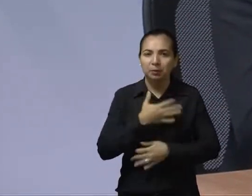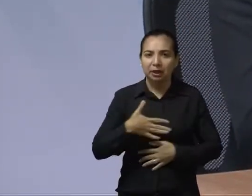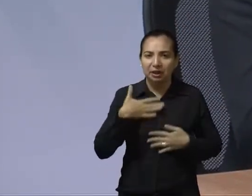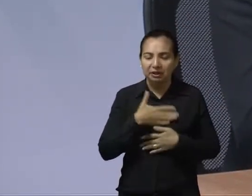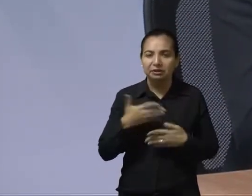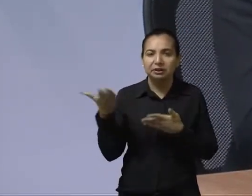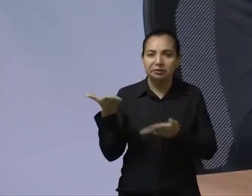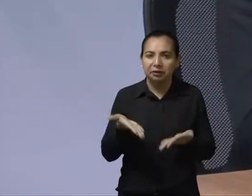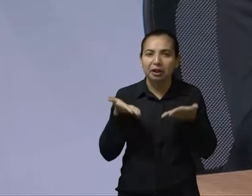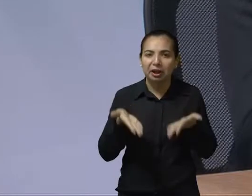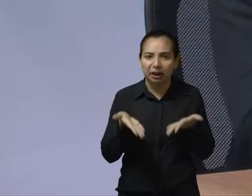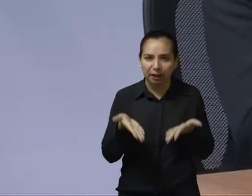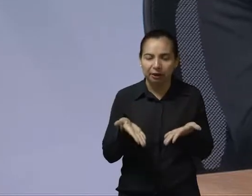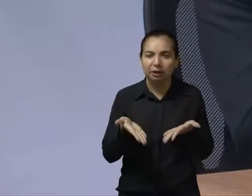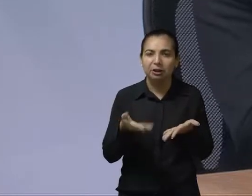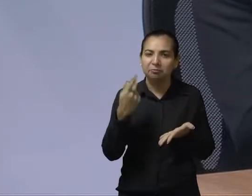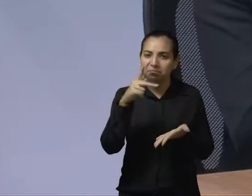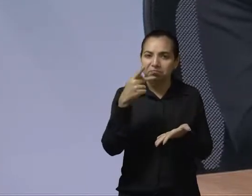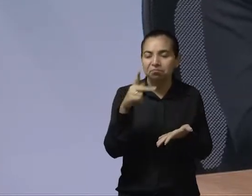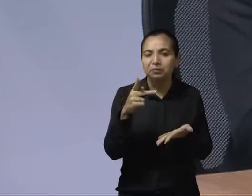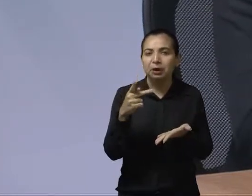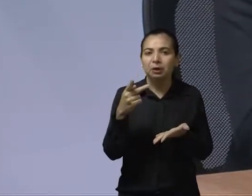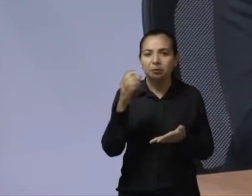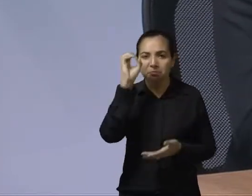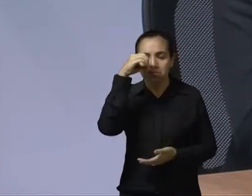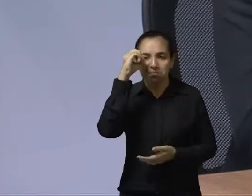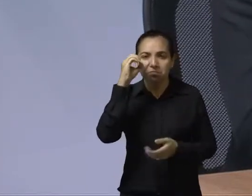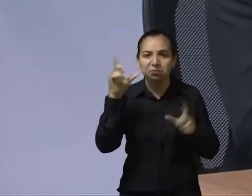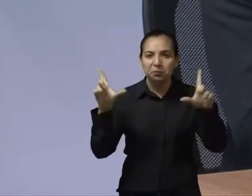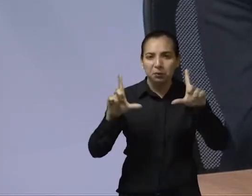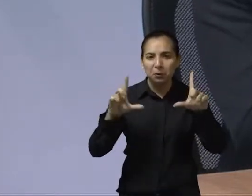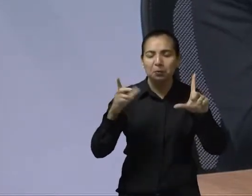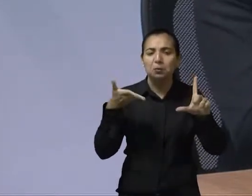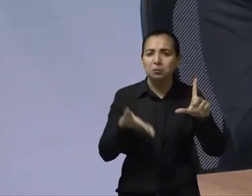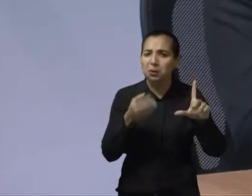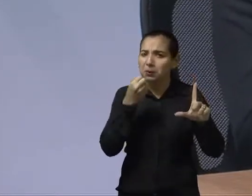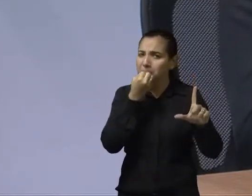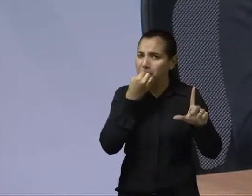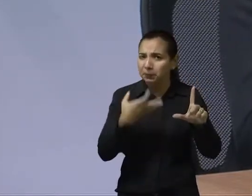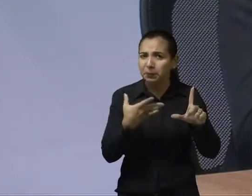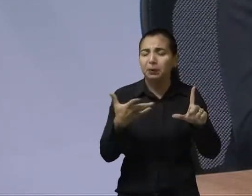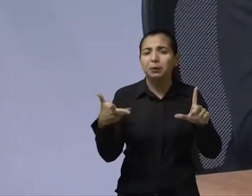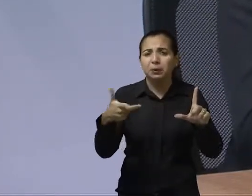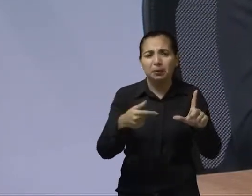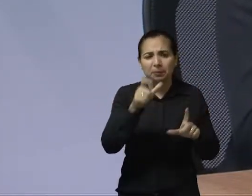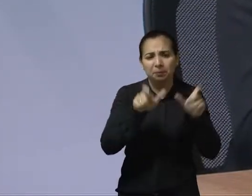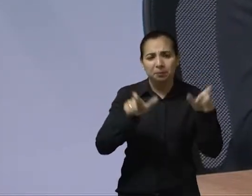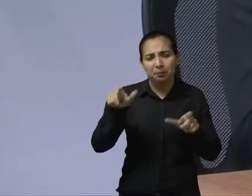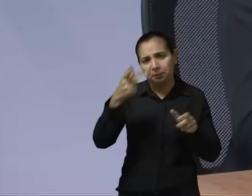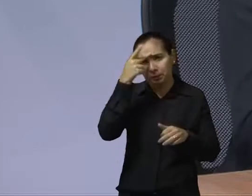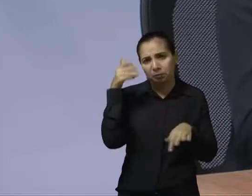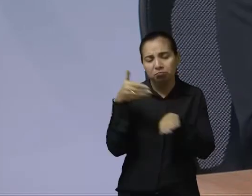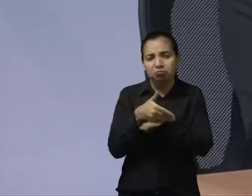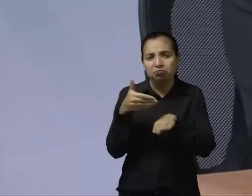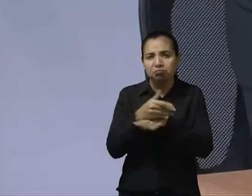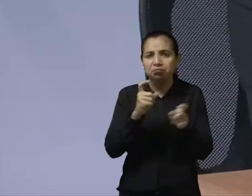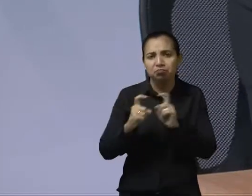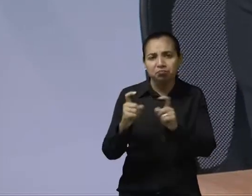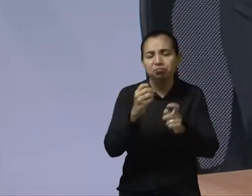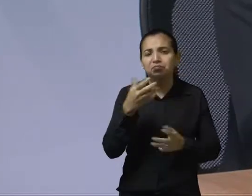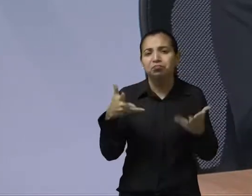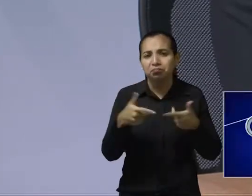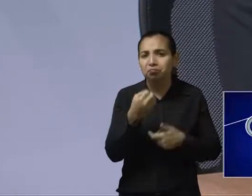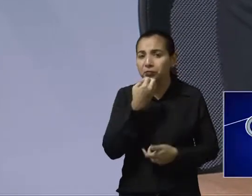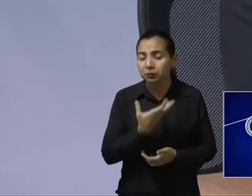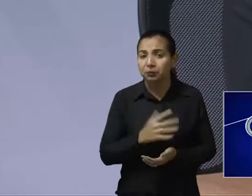um programa extremamente qualificado, haja vista aqui os participantes. Realmente eu concordo com o professor César